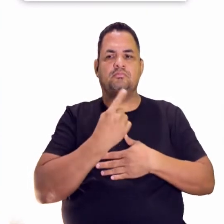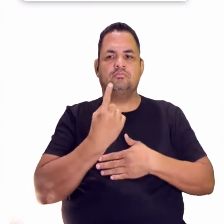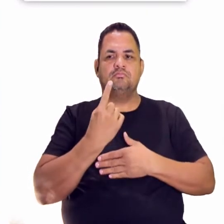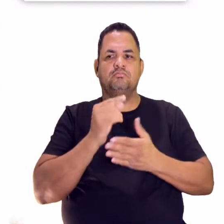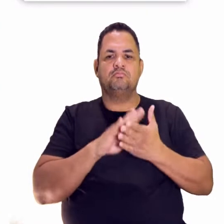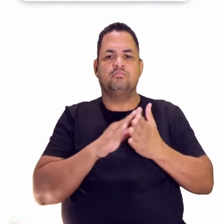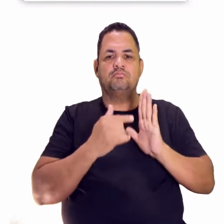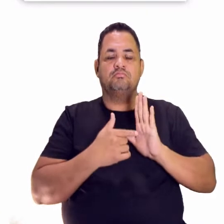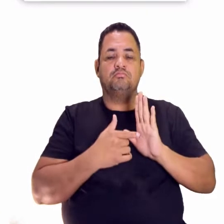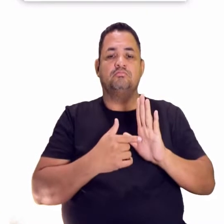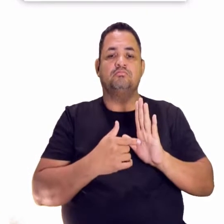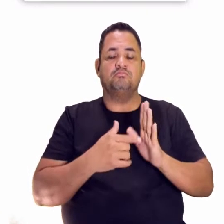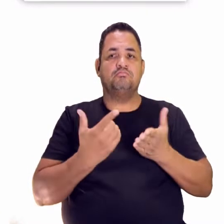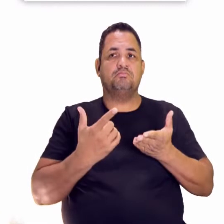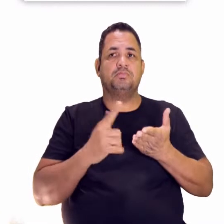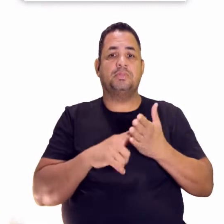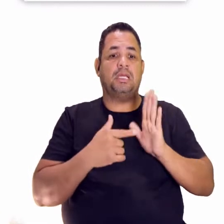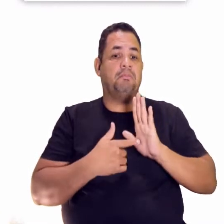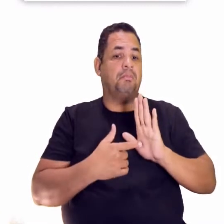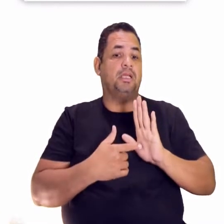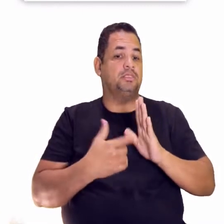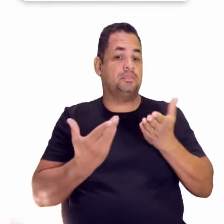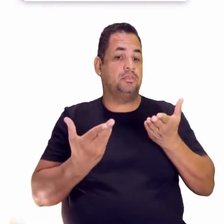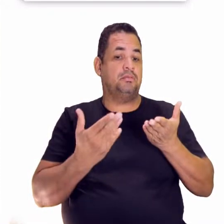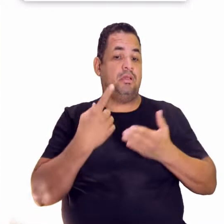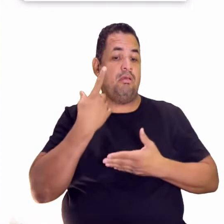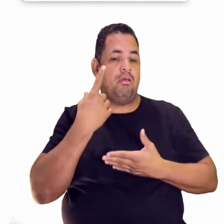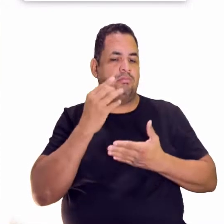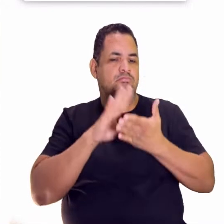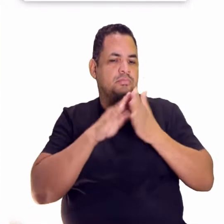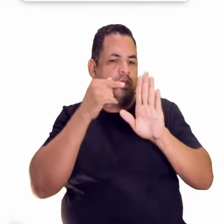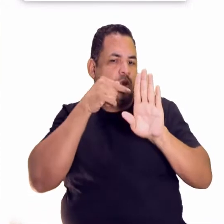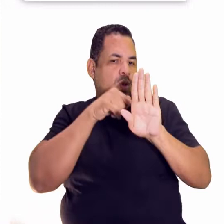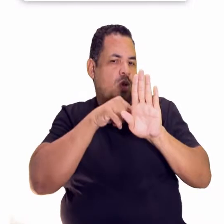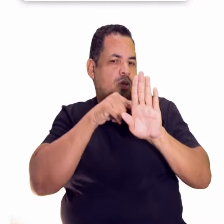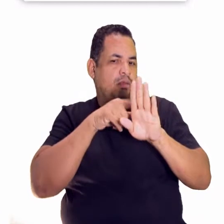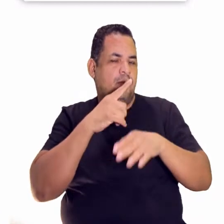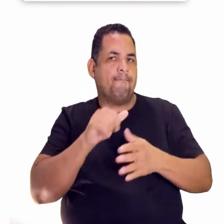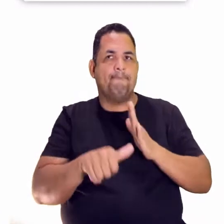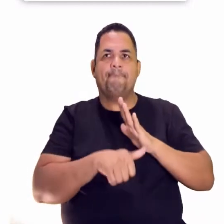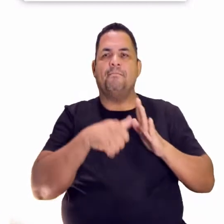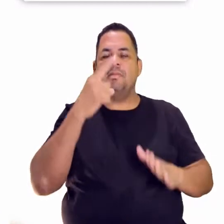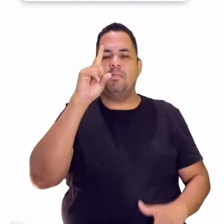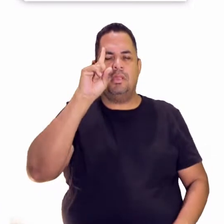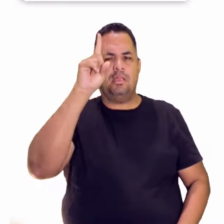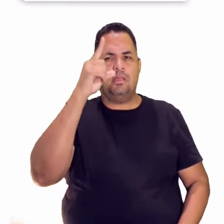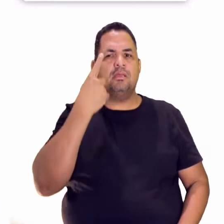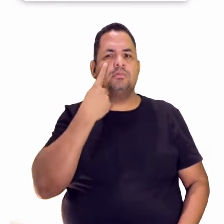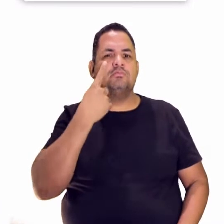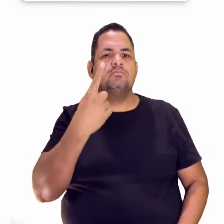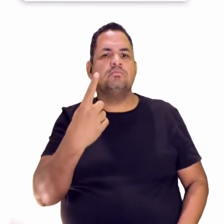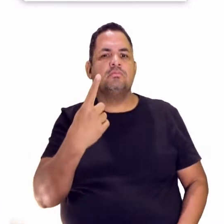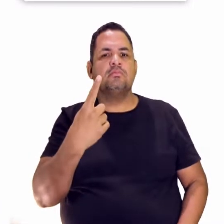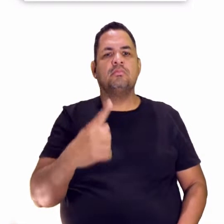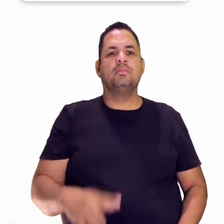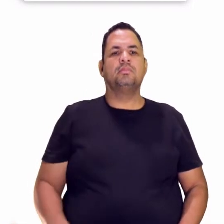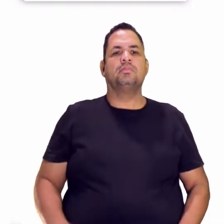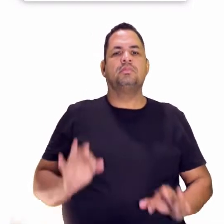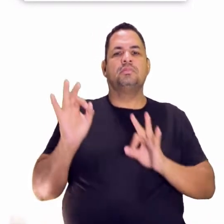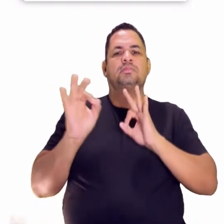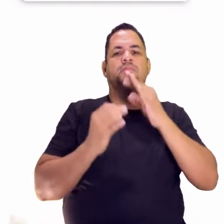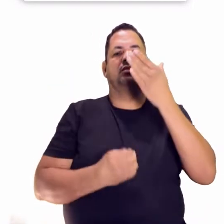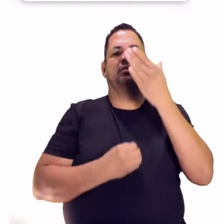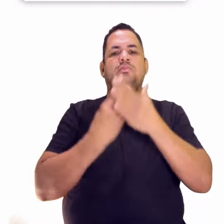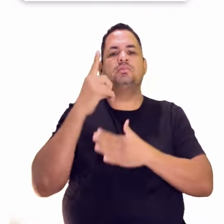está imediatamente aparente. É aquela coisa da primeira ideia. Você vê, já forma uma